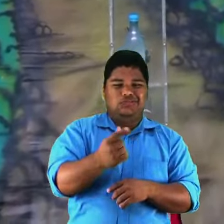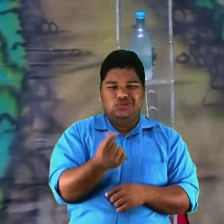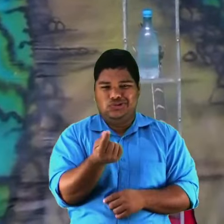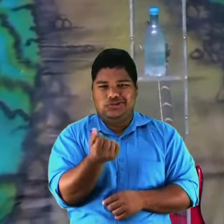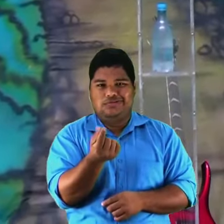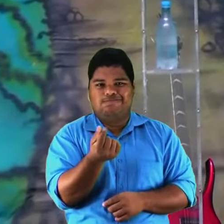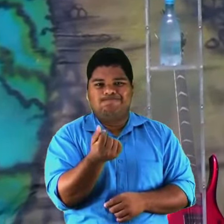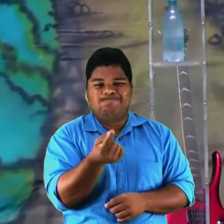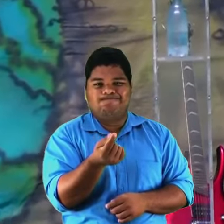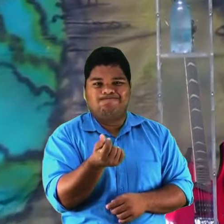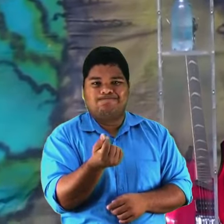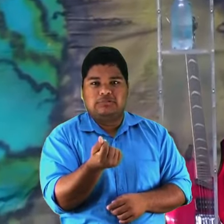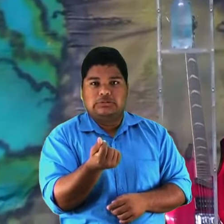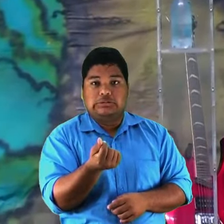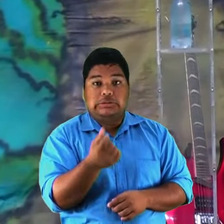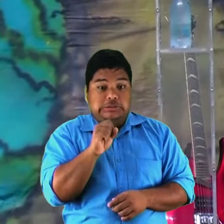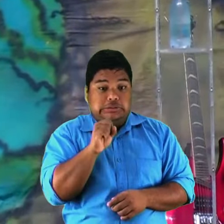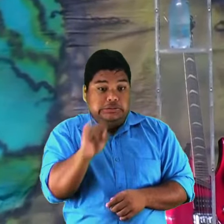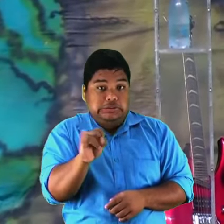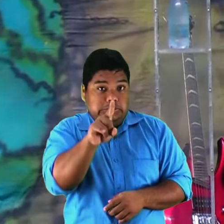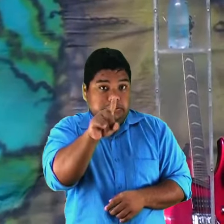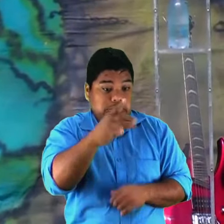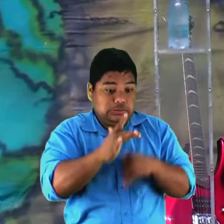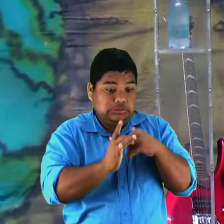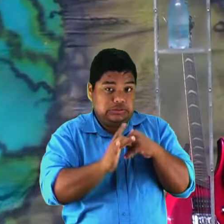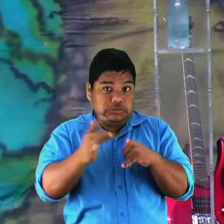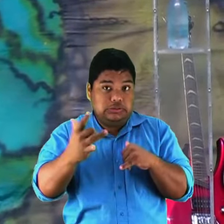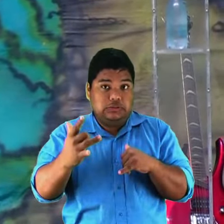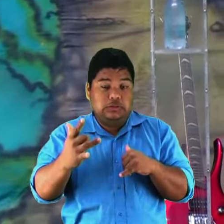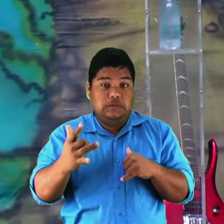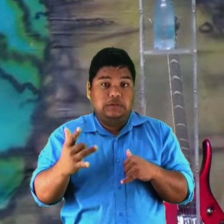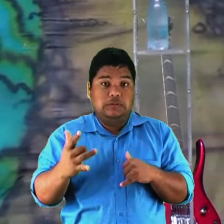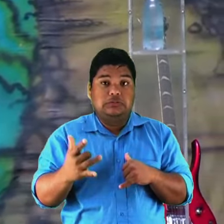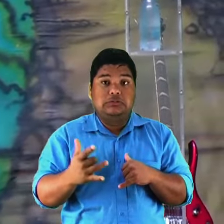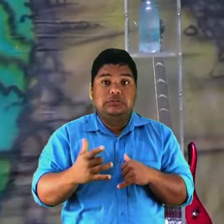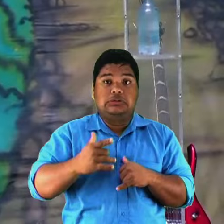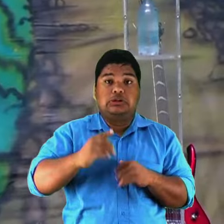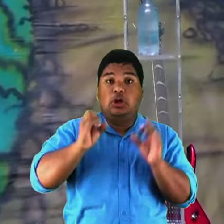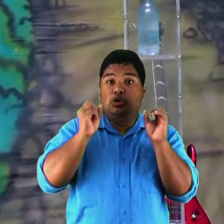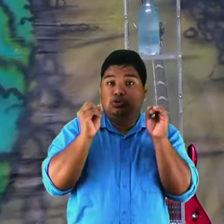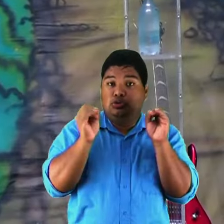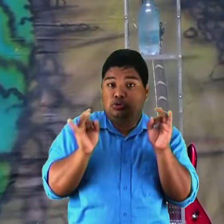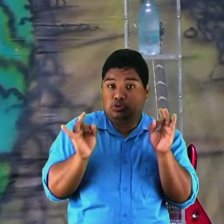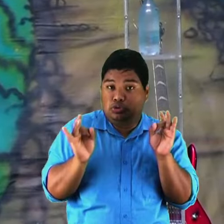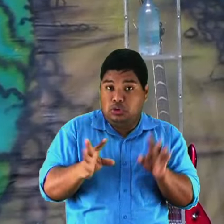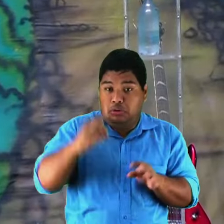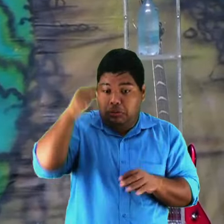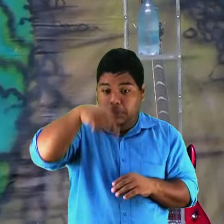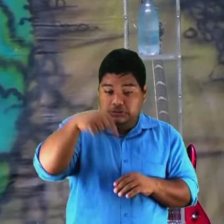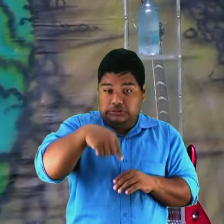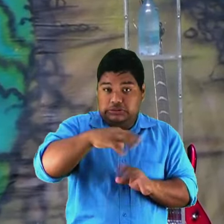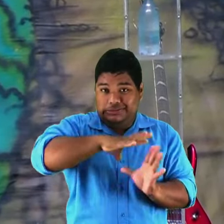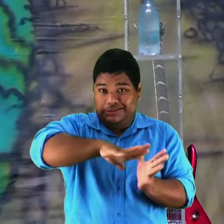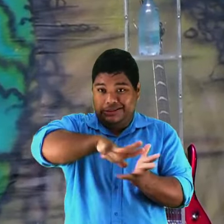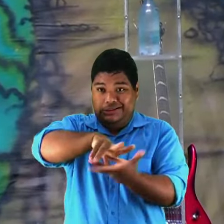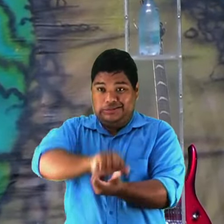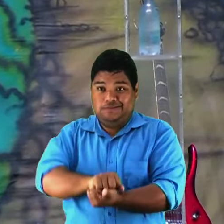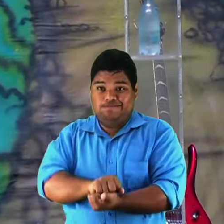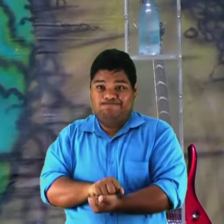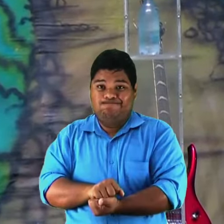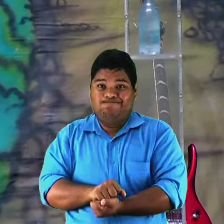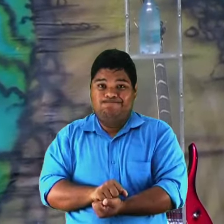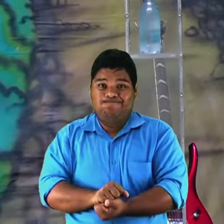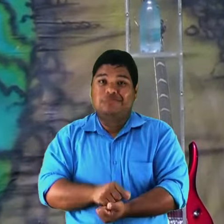Se o seu tesouro está voltado somente para cá, então seu coração está nessas coisas desse